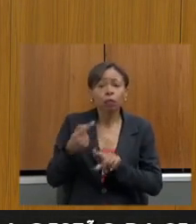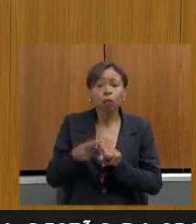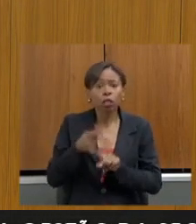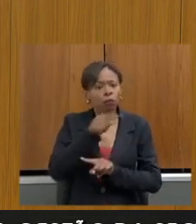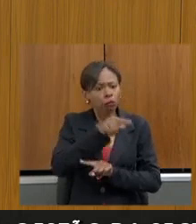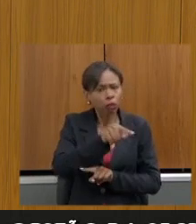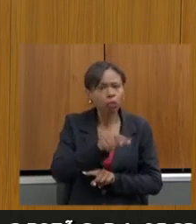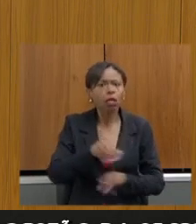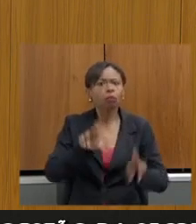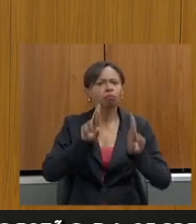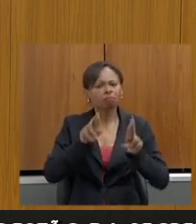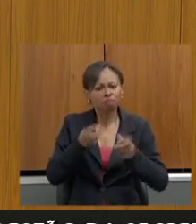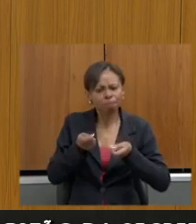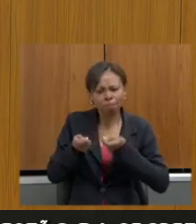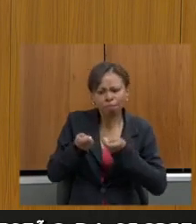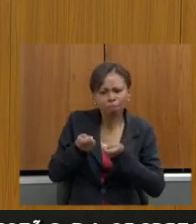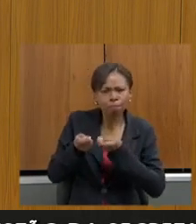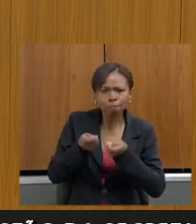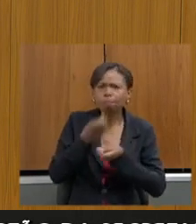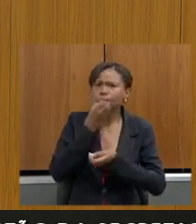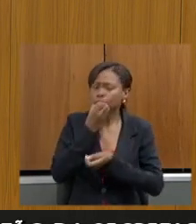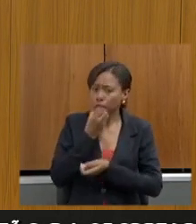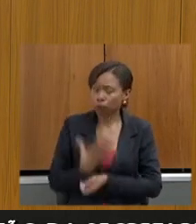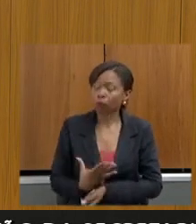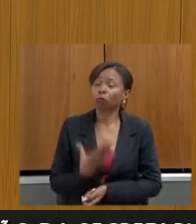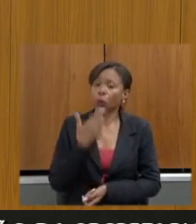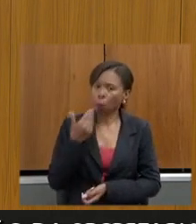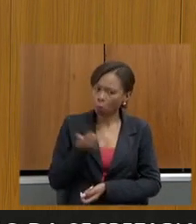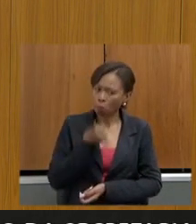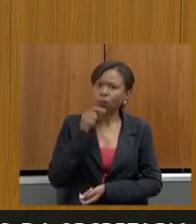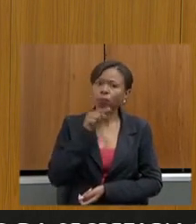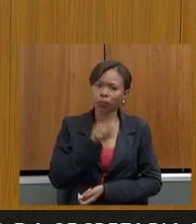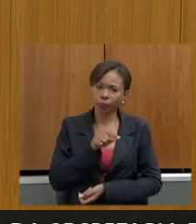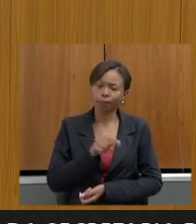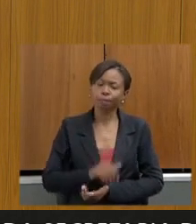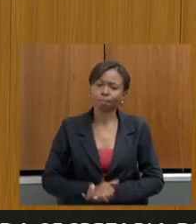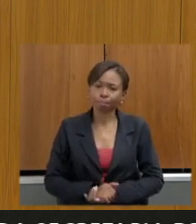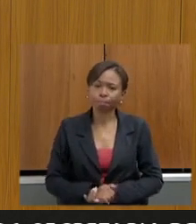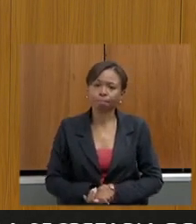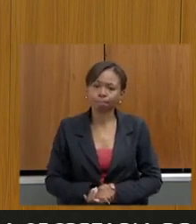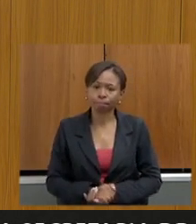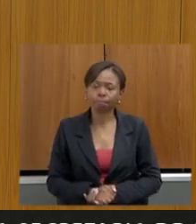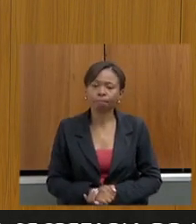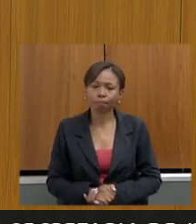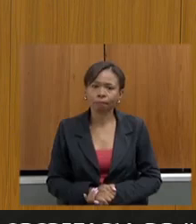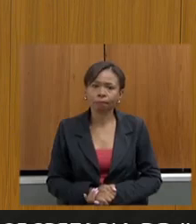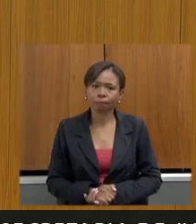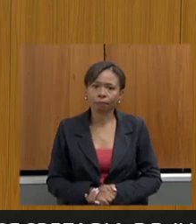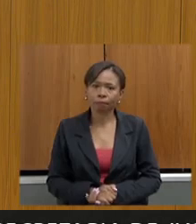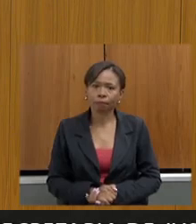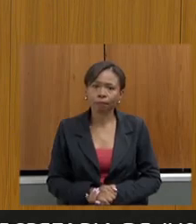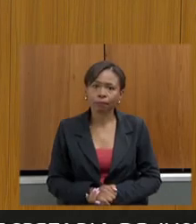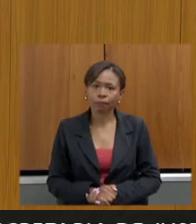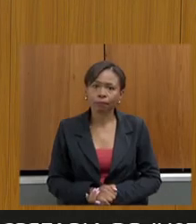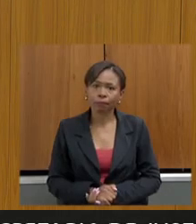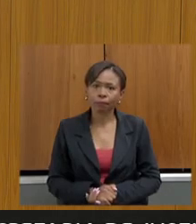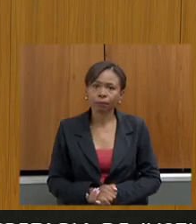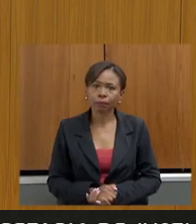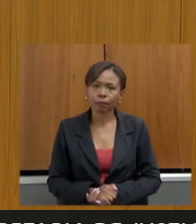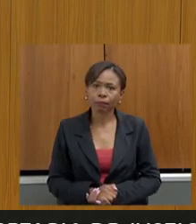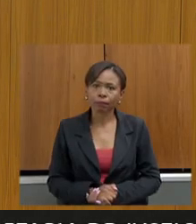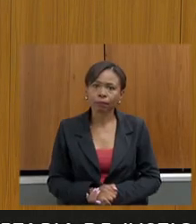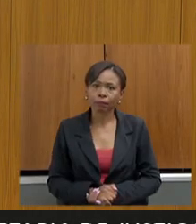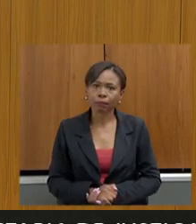tem Conduzir de forma é o melhor possível né então não pode é tipo